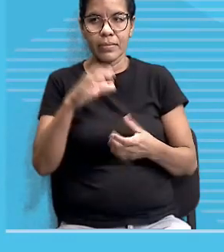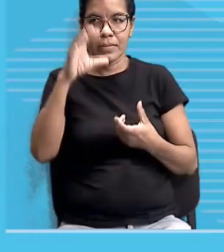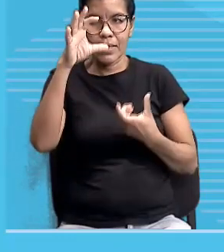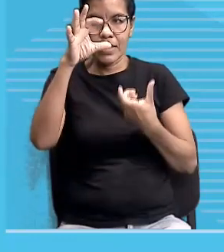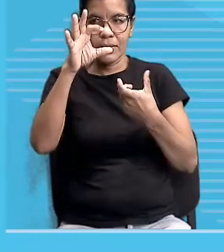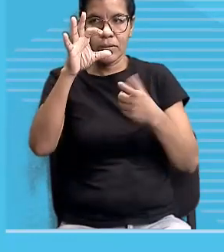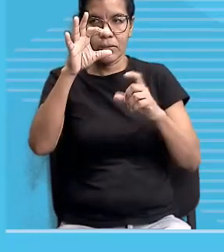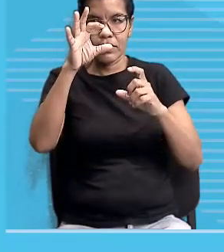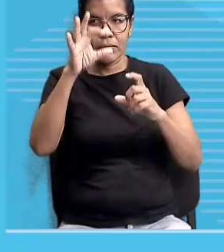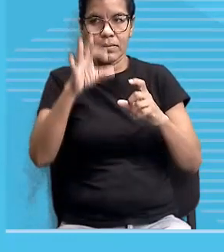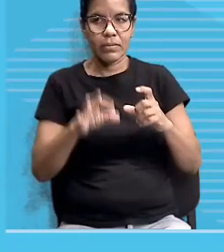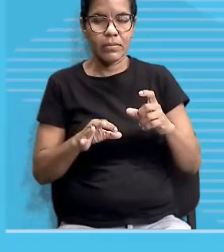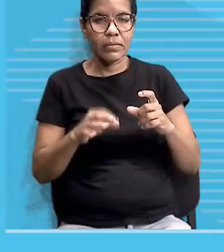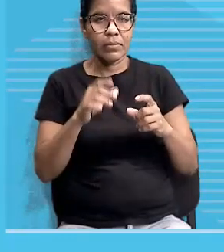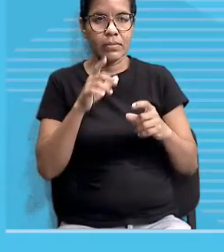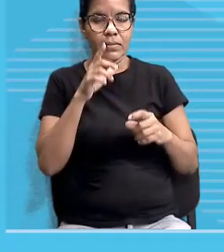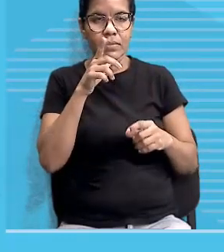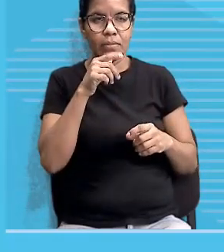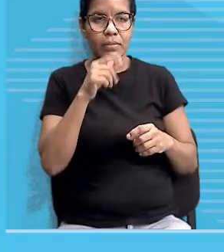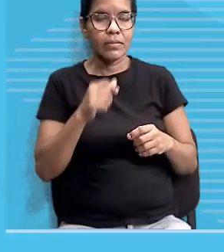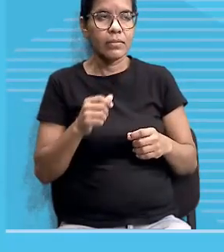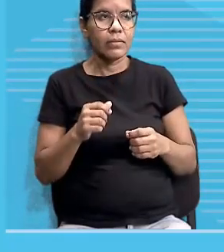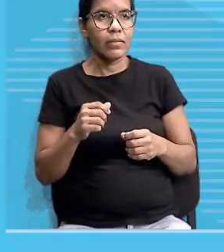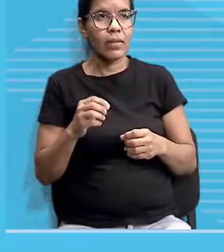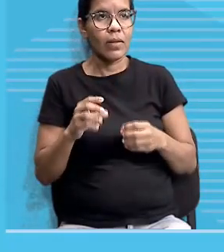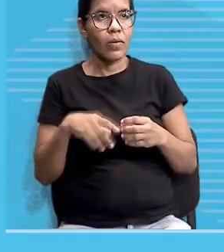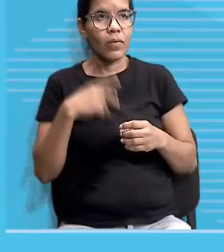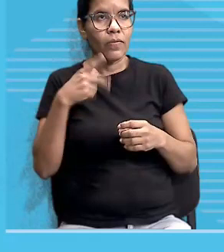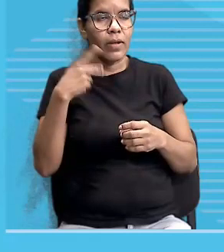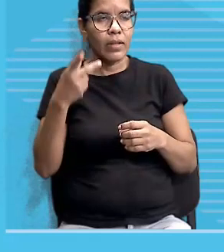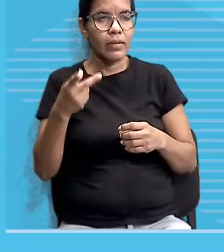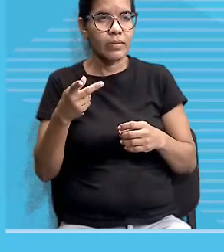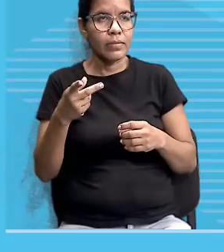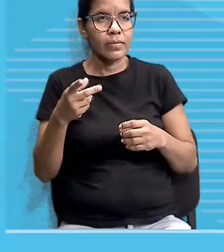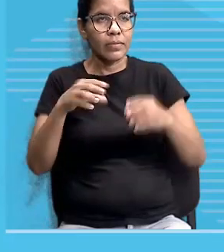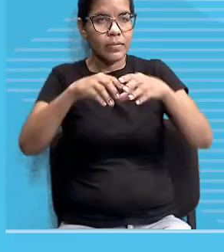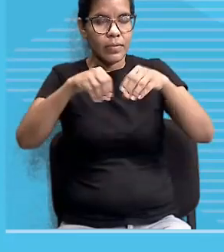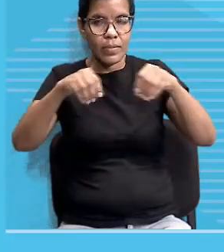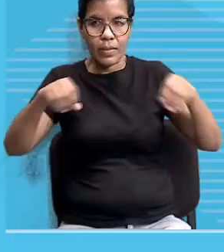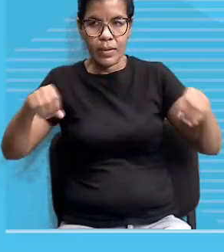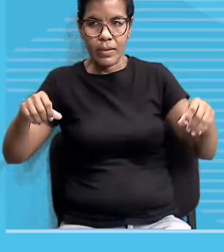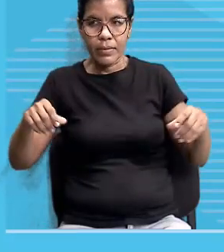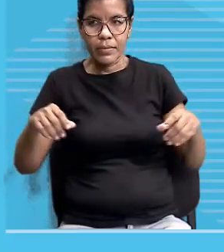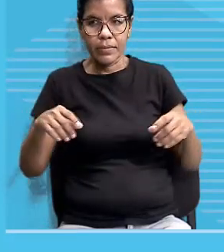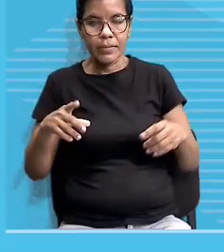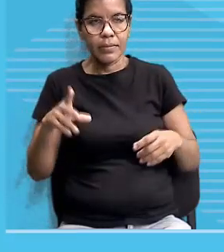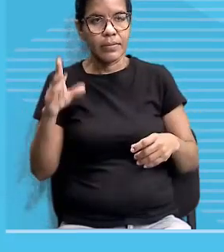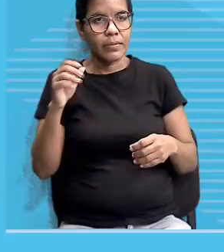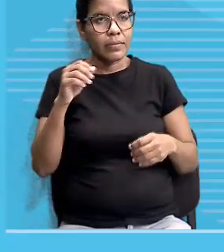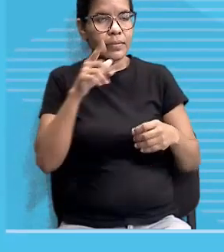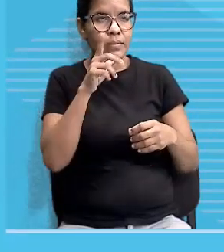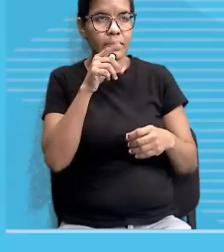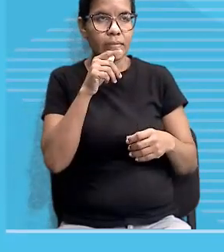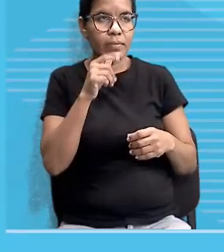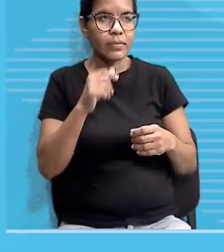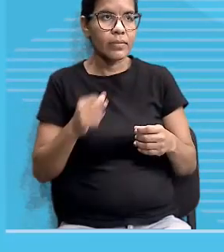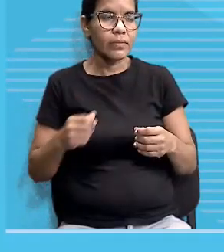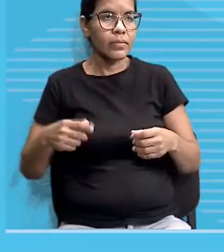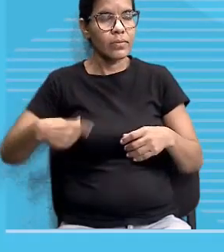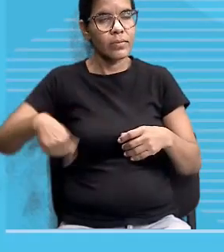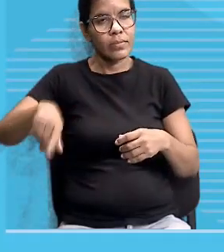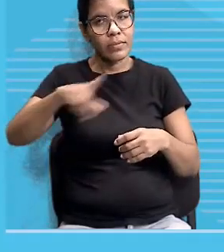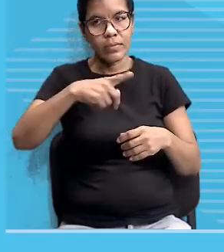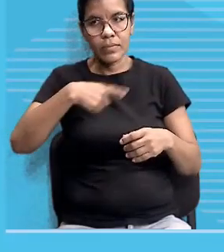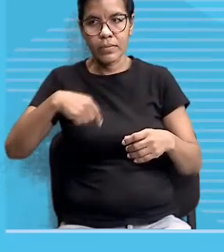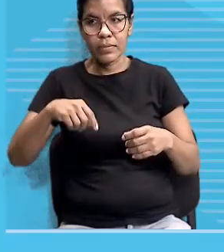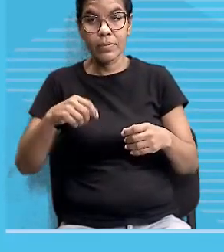lembra que e quando eu falei de areia quando eu falei de água e de